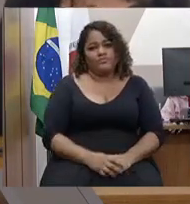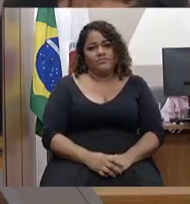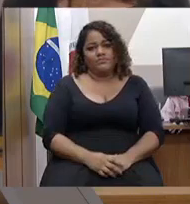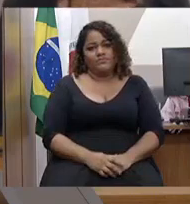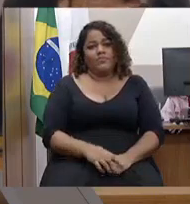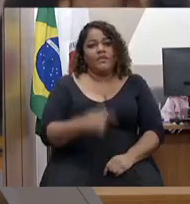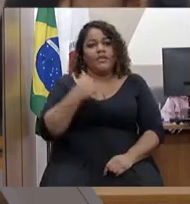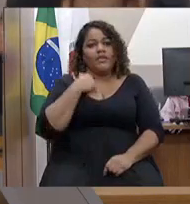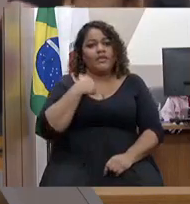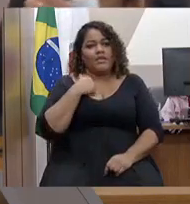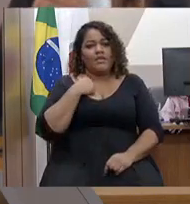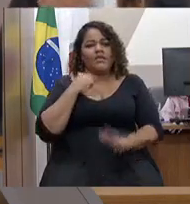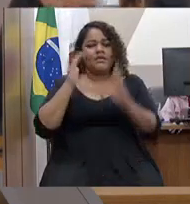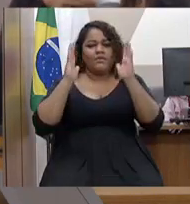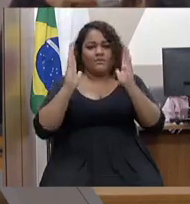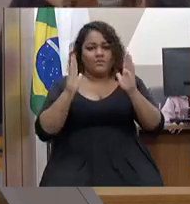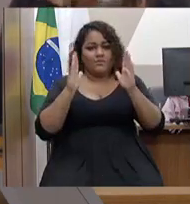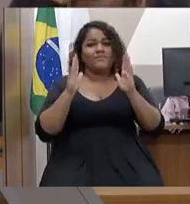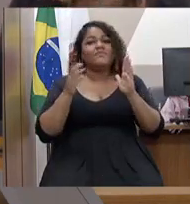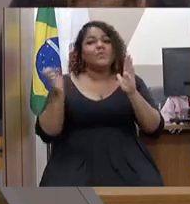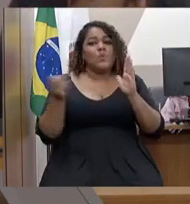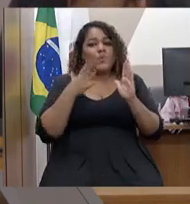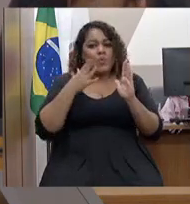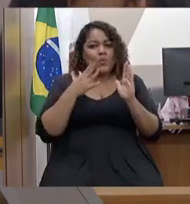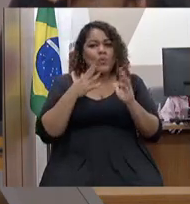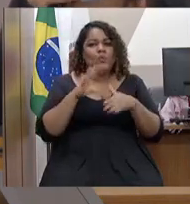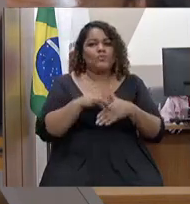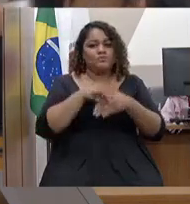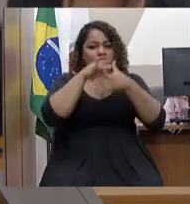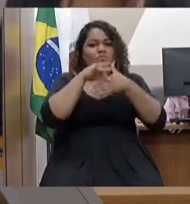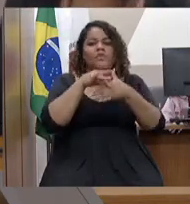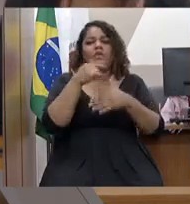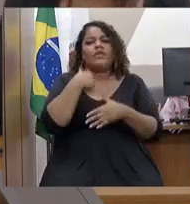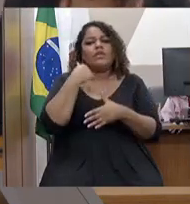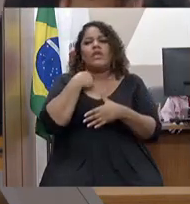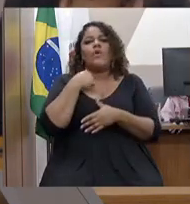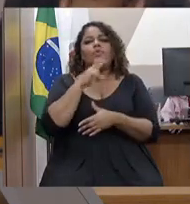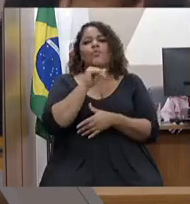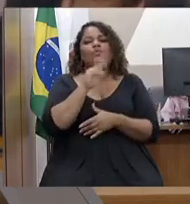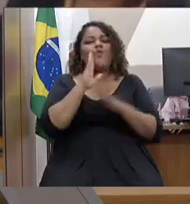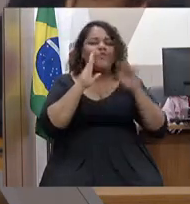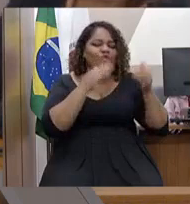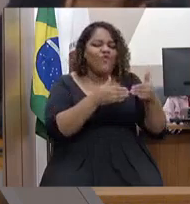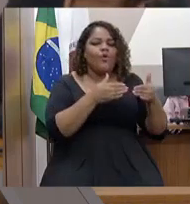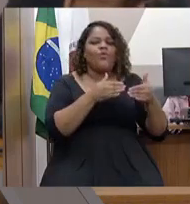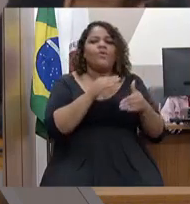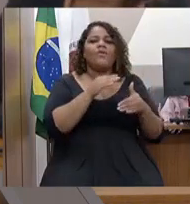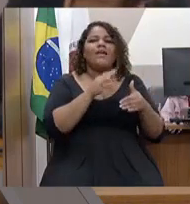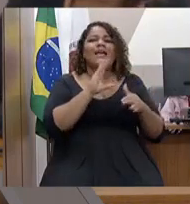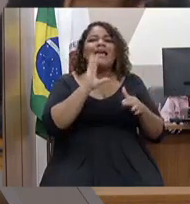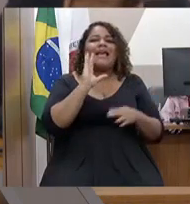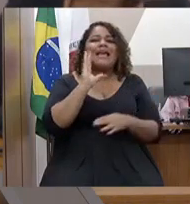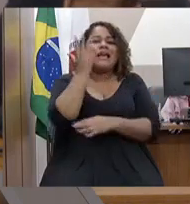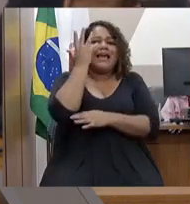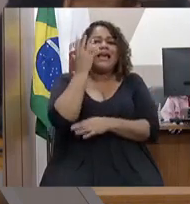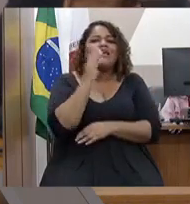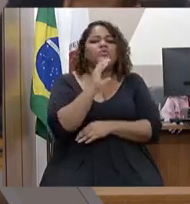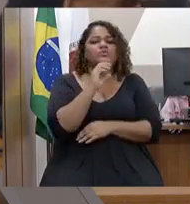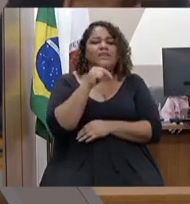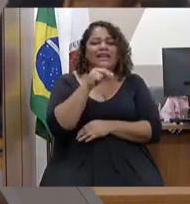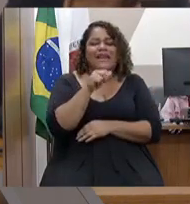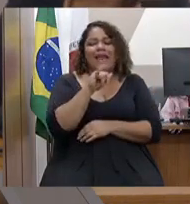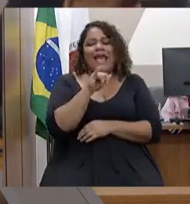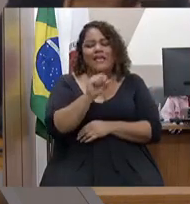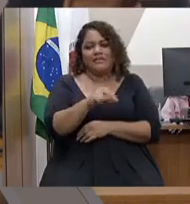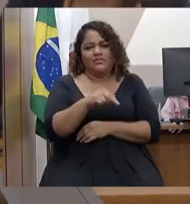tão obsessão sobre o caso de Unaí porque eu não posso contaminar toda minha gestão nova